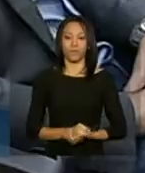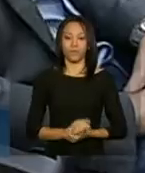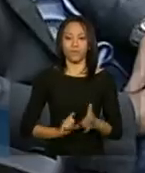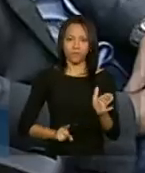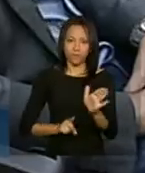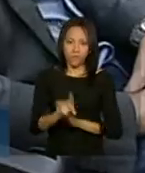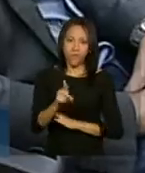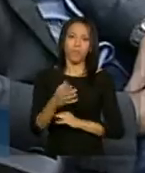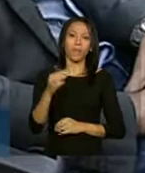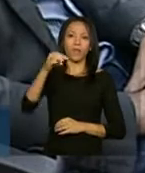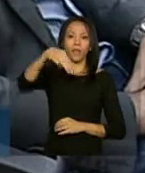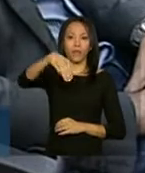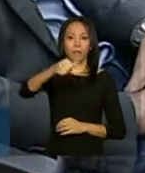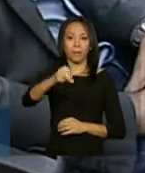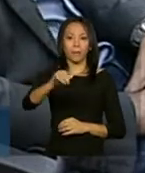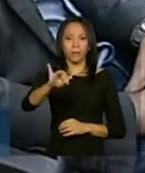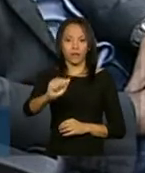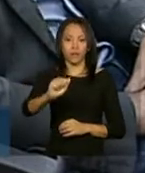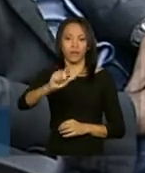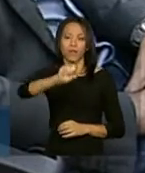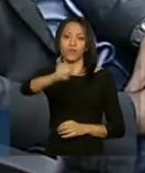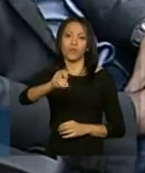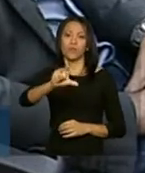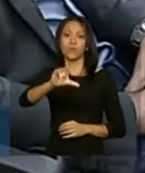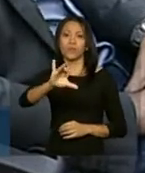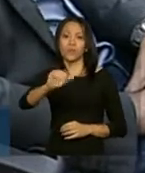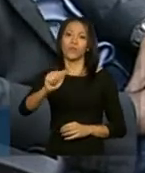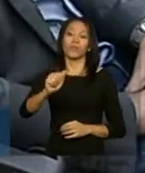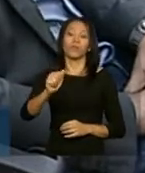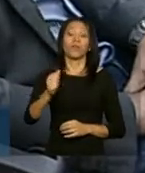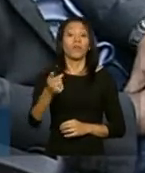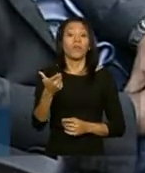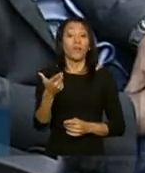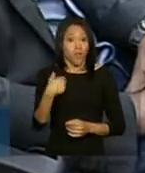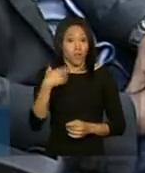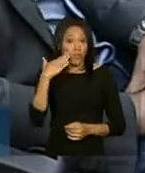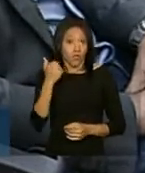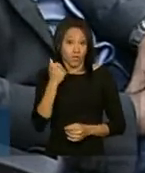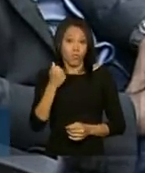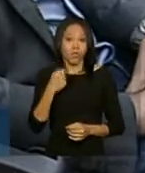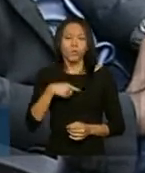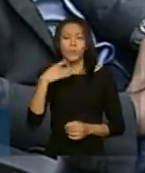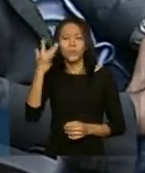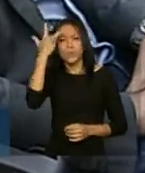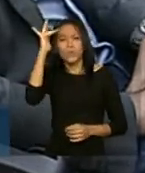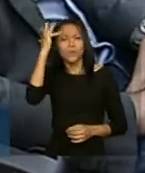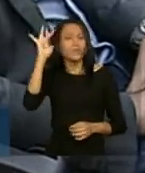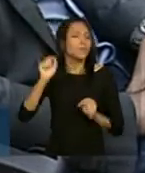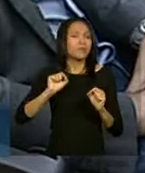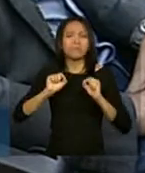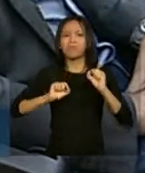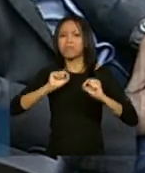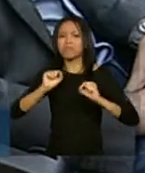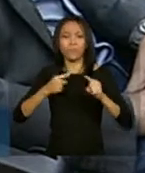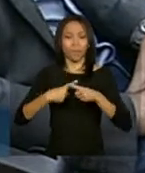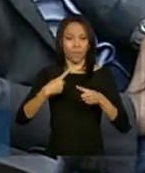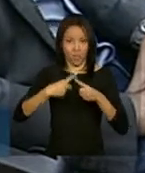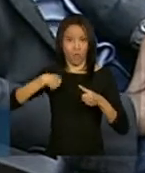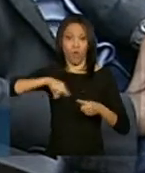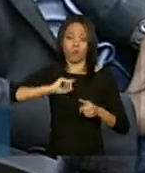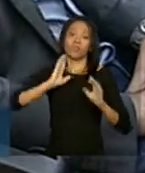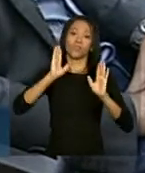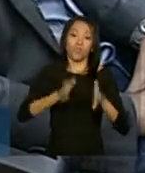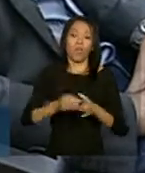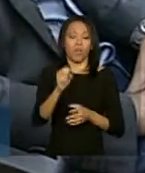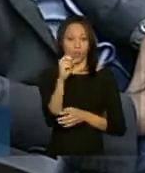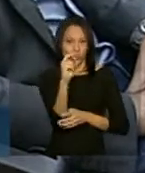Ministro, Maria Júlia, do Correio Brasiliense, boa tarde. Nós queríamos tirar uma dúvida, porque, na verdade, tivemos conhecimento